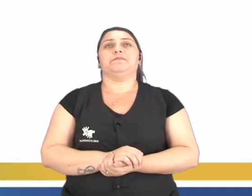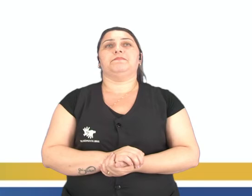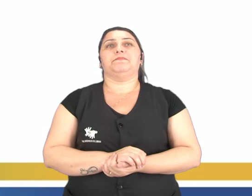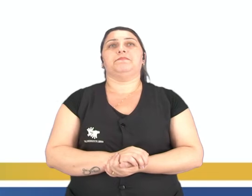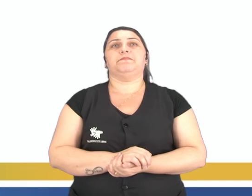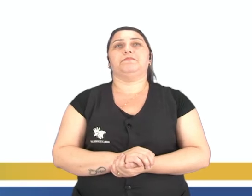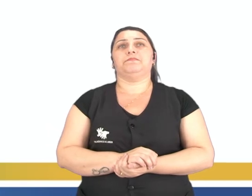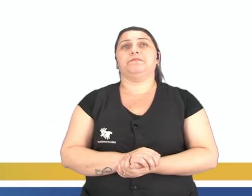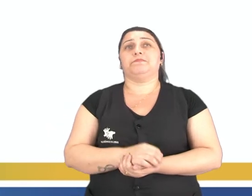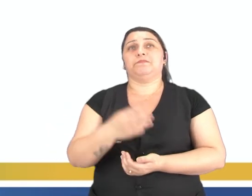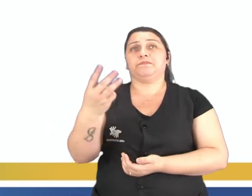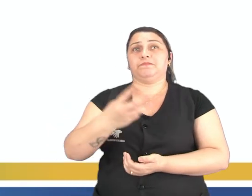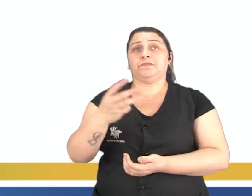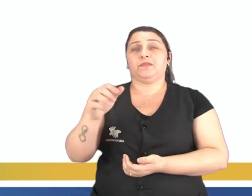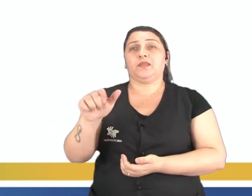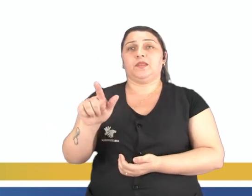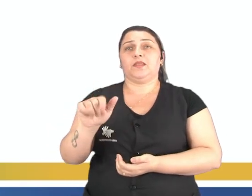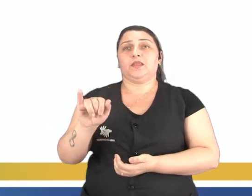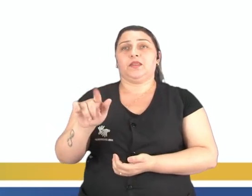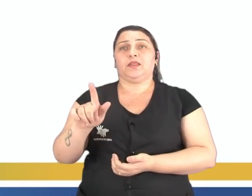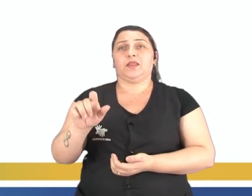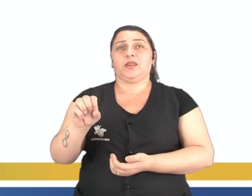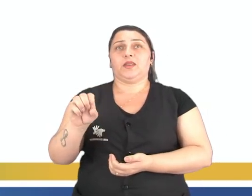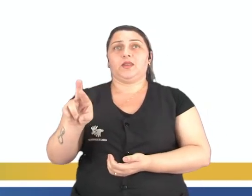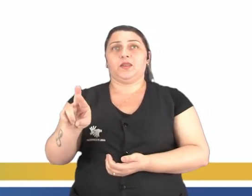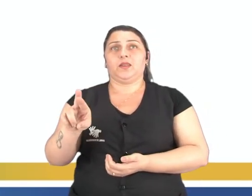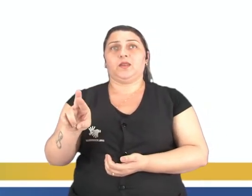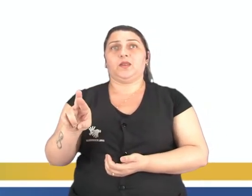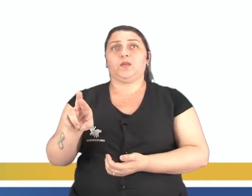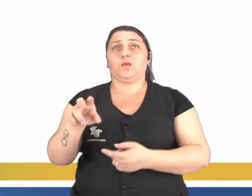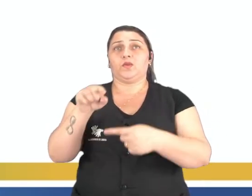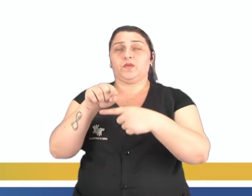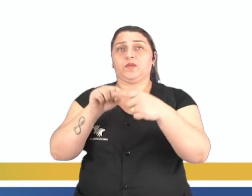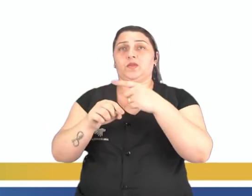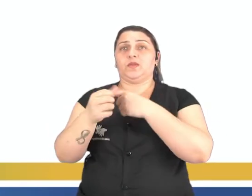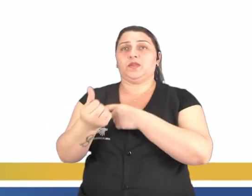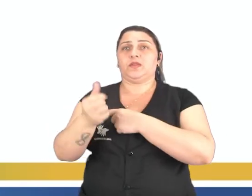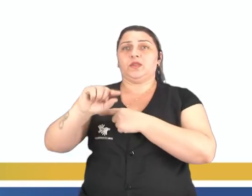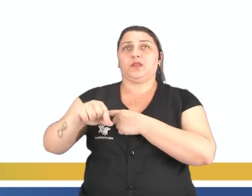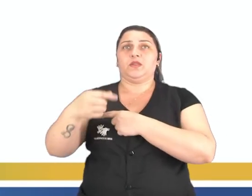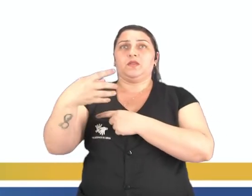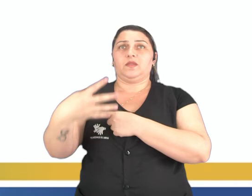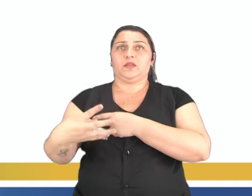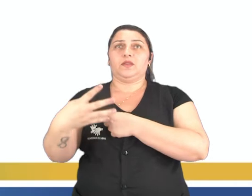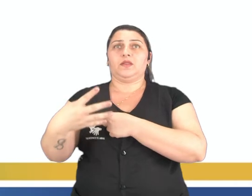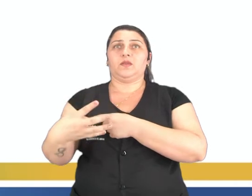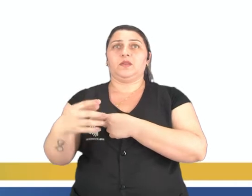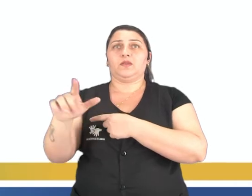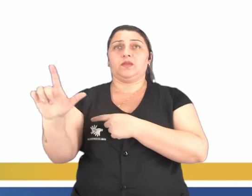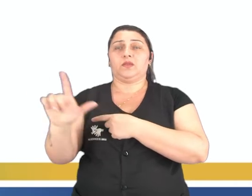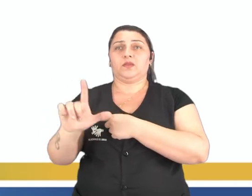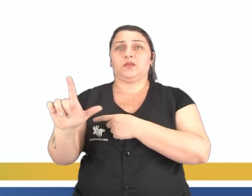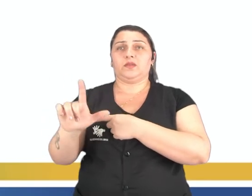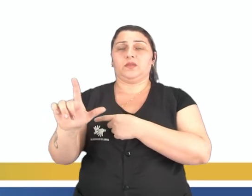Indo agora para a situação 3, diz o seguinte: Igor dividiu